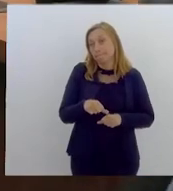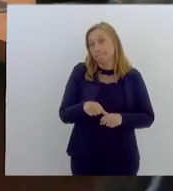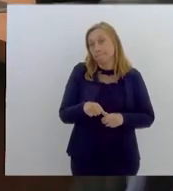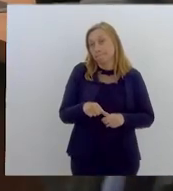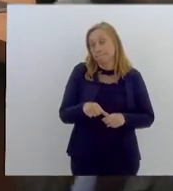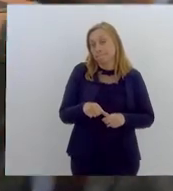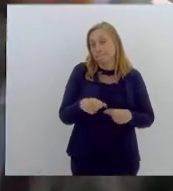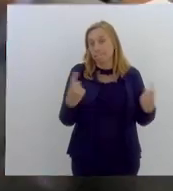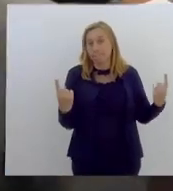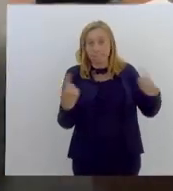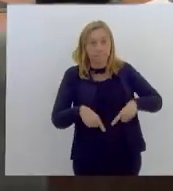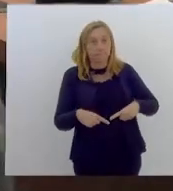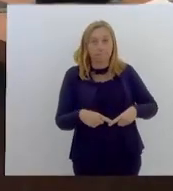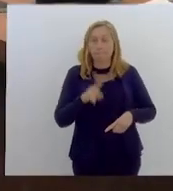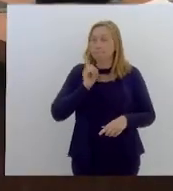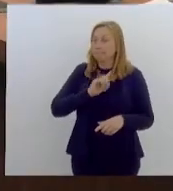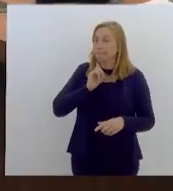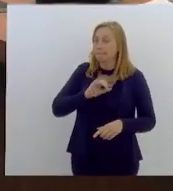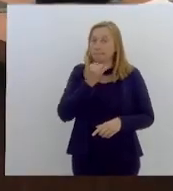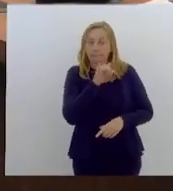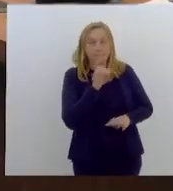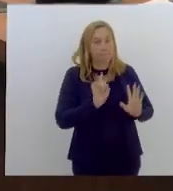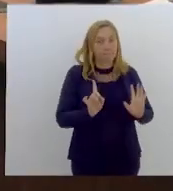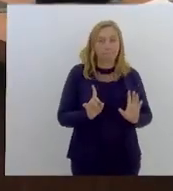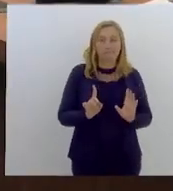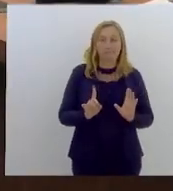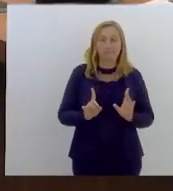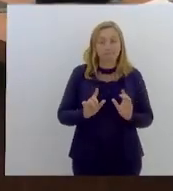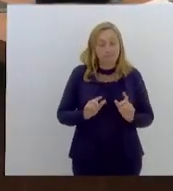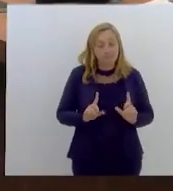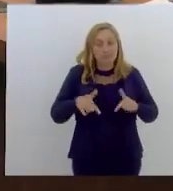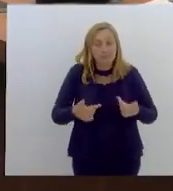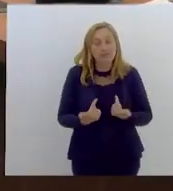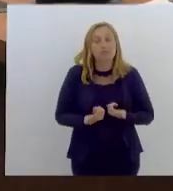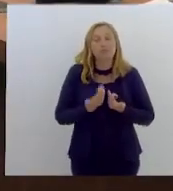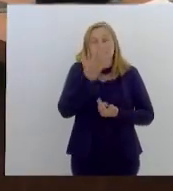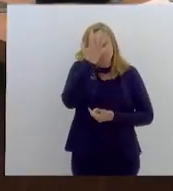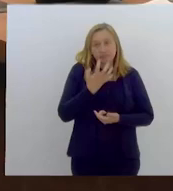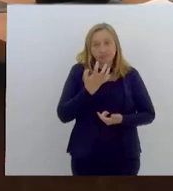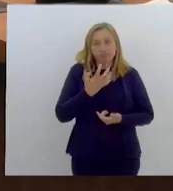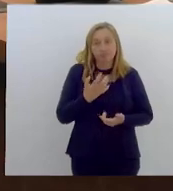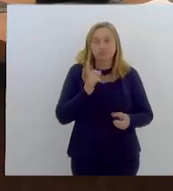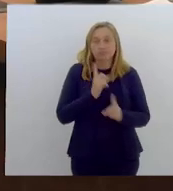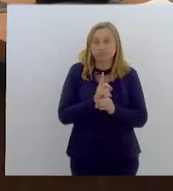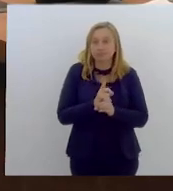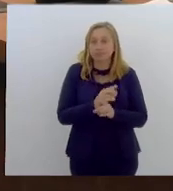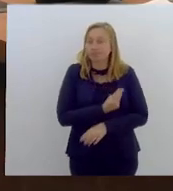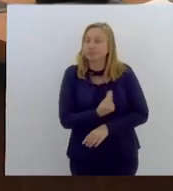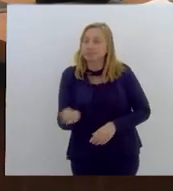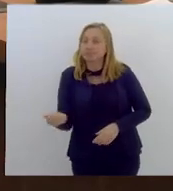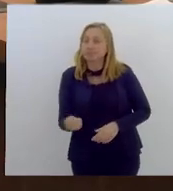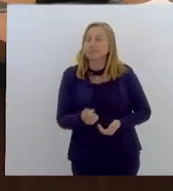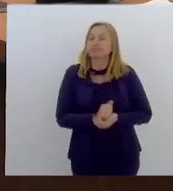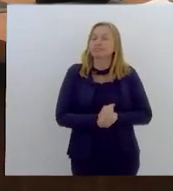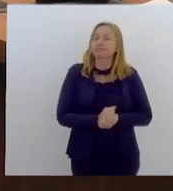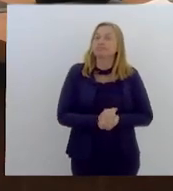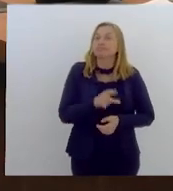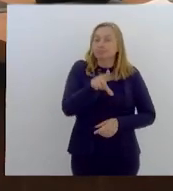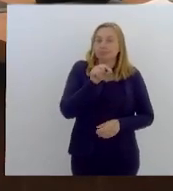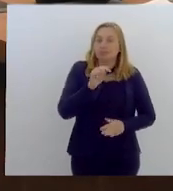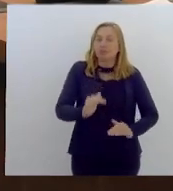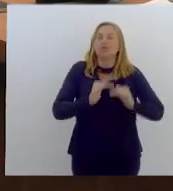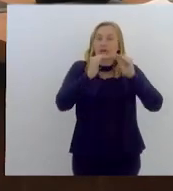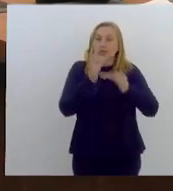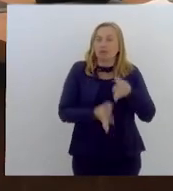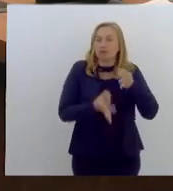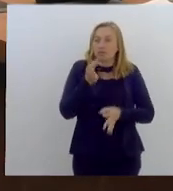fla-flu. A gente tem que enfrentar isso aqui com serenidade e encontrar uma saída. Há uma decisão do Supremo, há